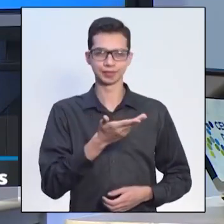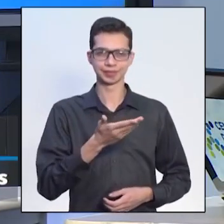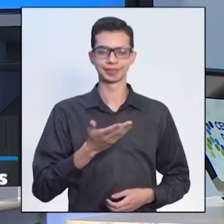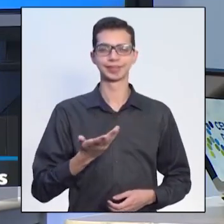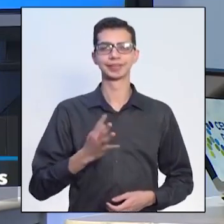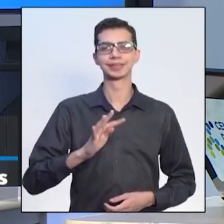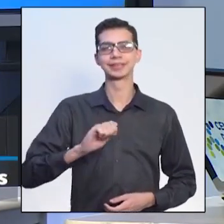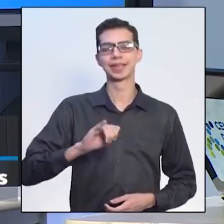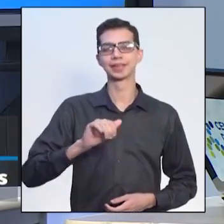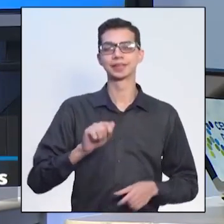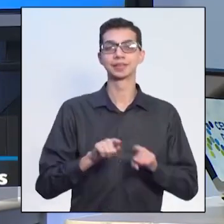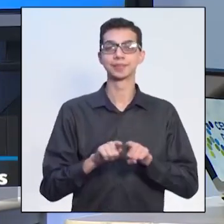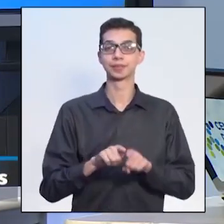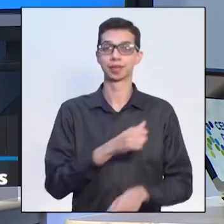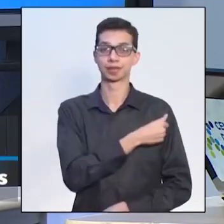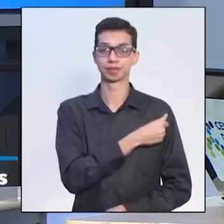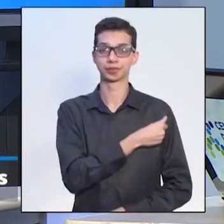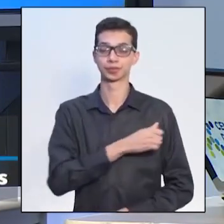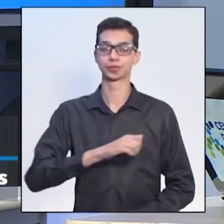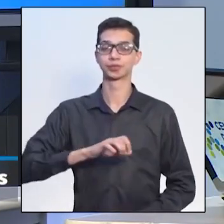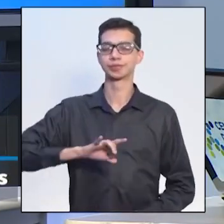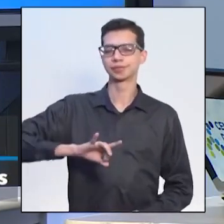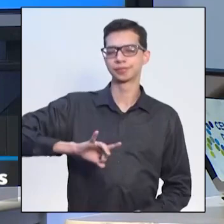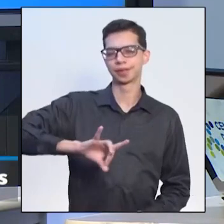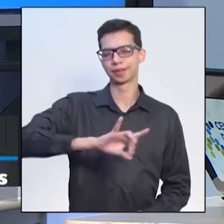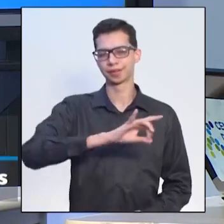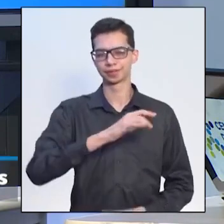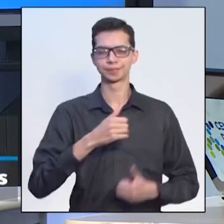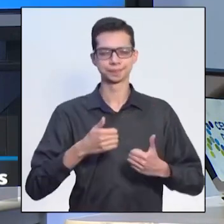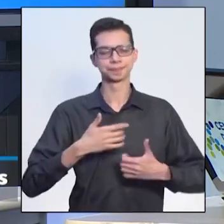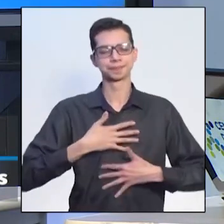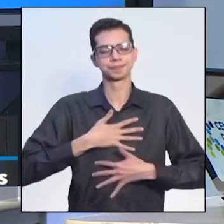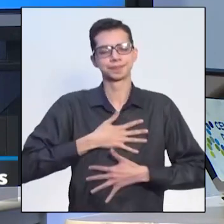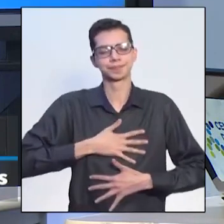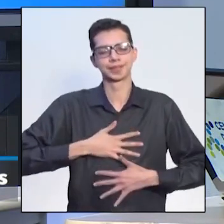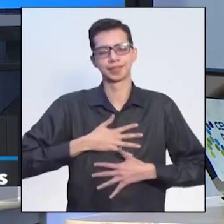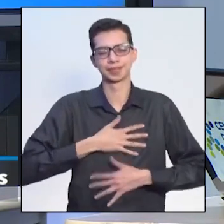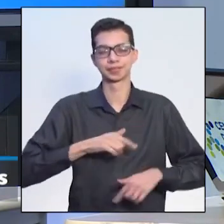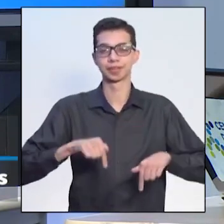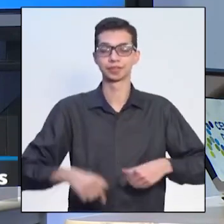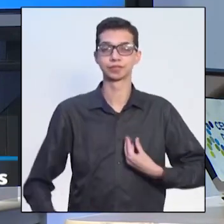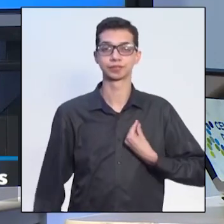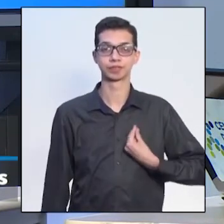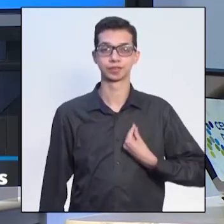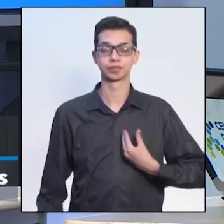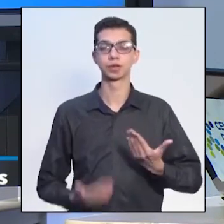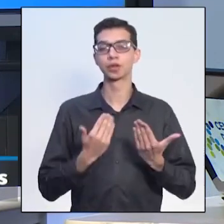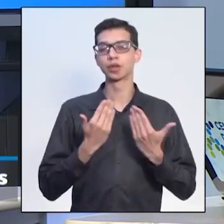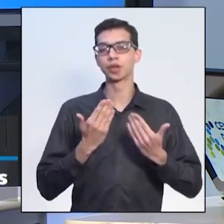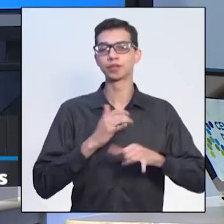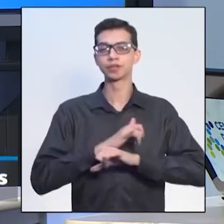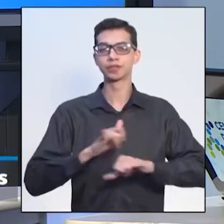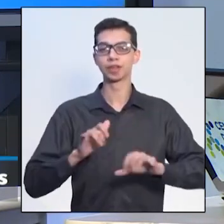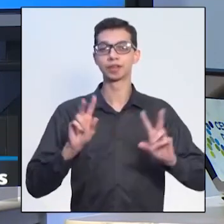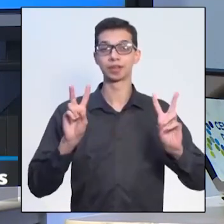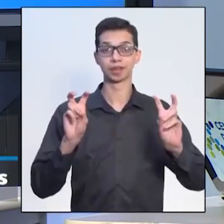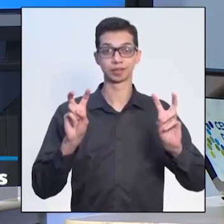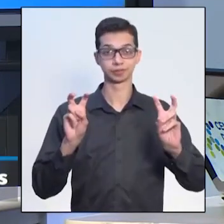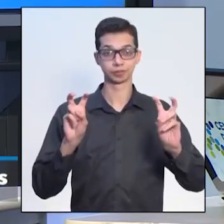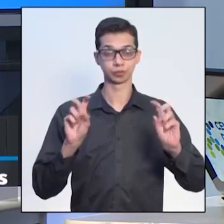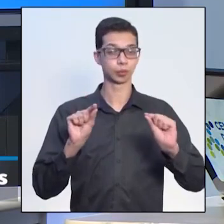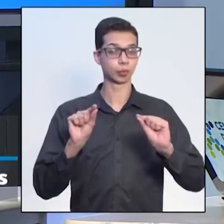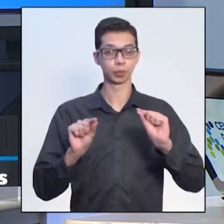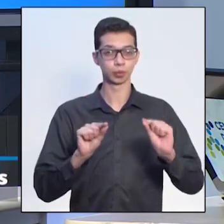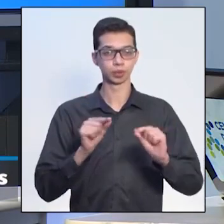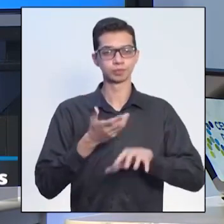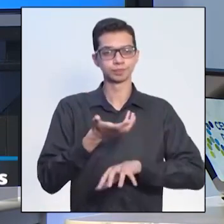Paulo, alunos da primeira série do ensino médio, é sempre um prazer estar aqui falando com vocês sobre os assuntos relativos à nossa